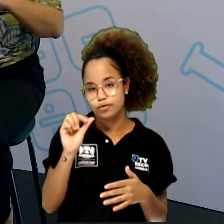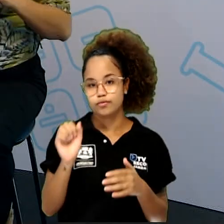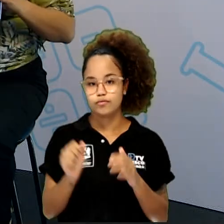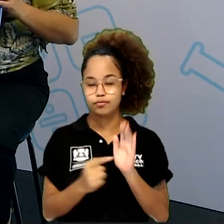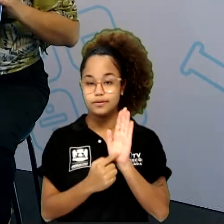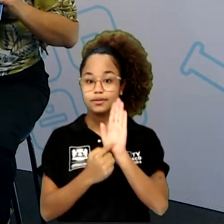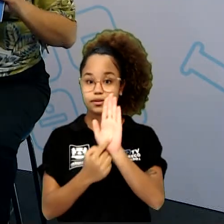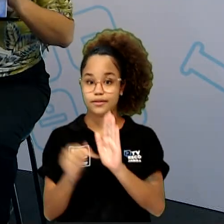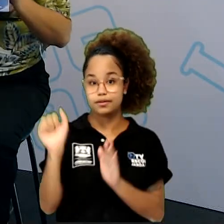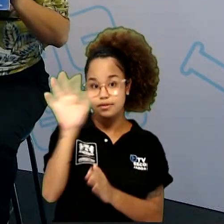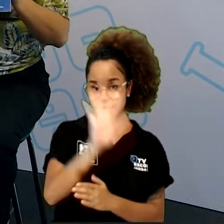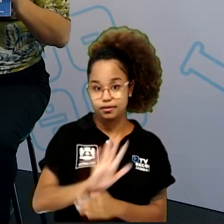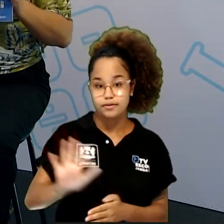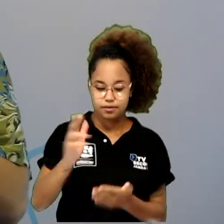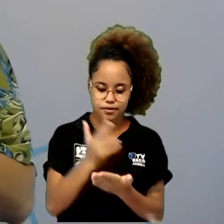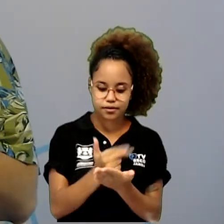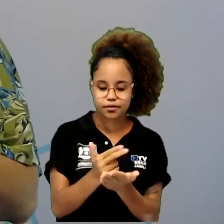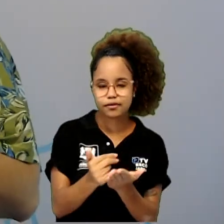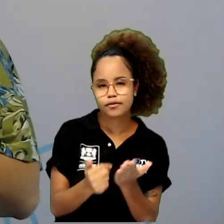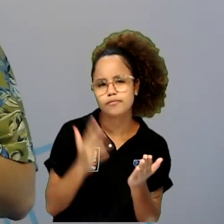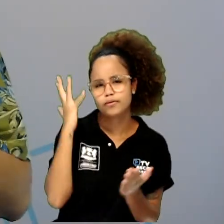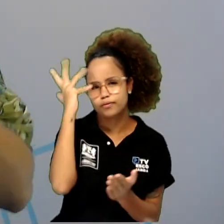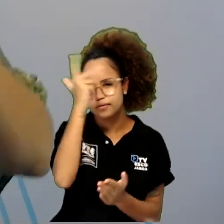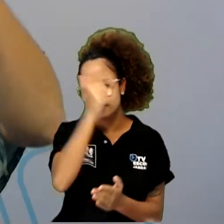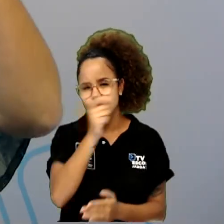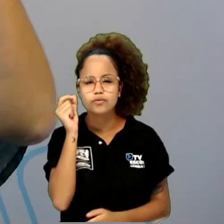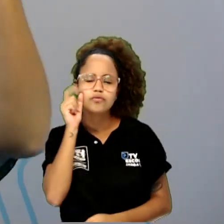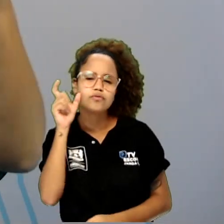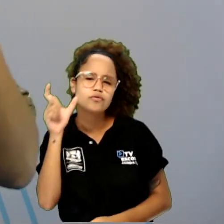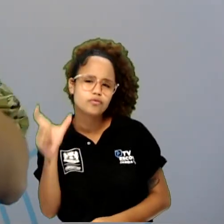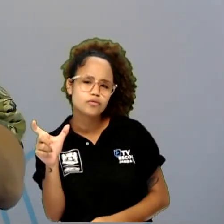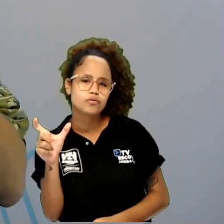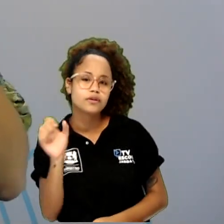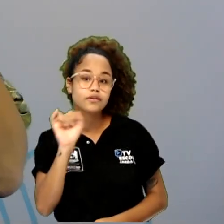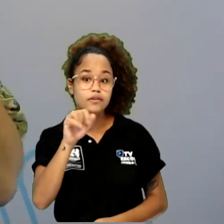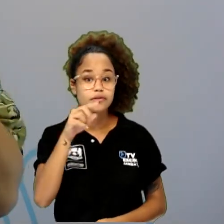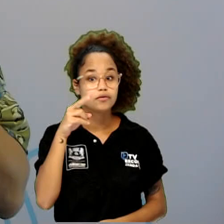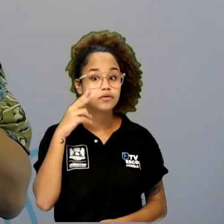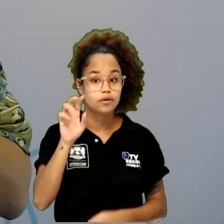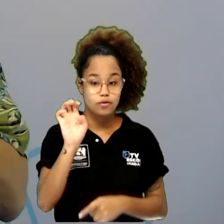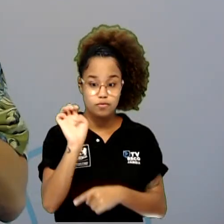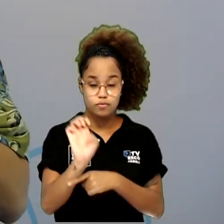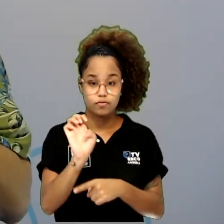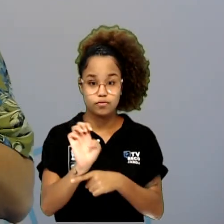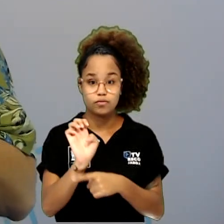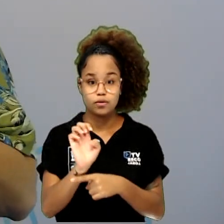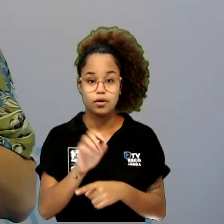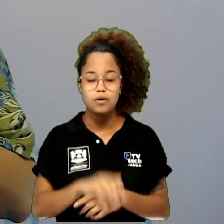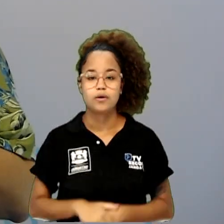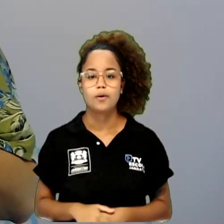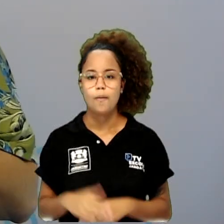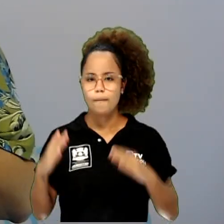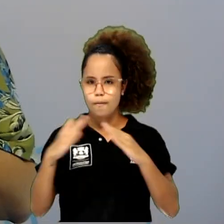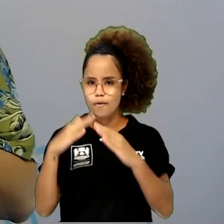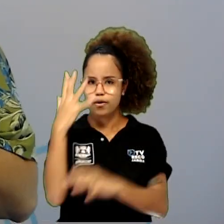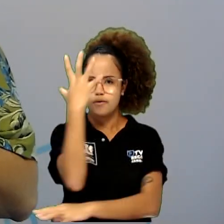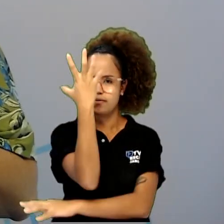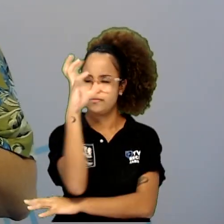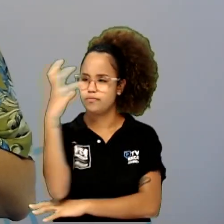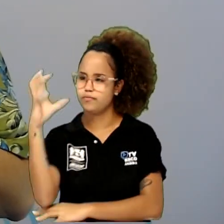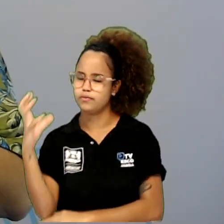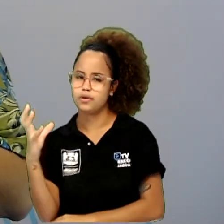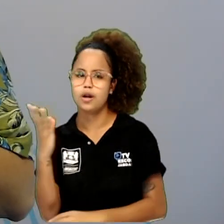são lindas, é uma ilustração bem bonita. O timbu, quem está vendo aí de outros estados, a gente que mora perto de Mata Atlântica, o timbu é um bicho